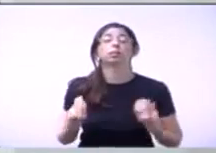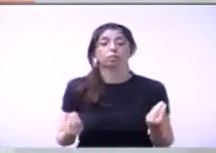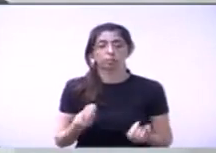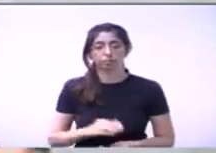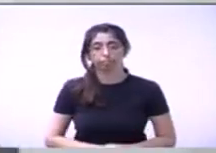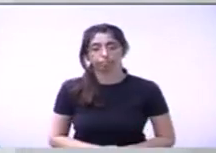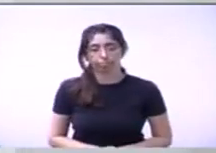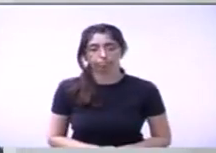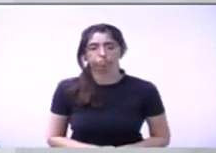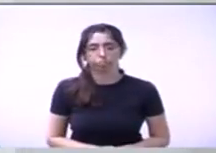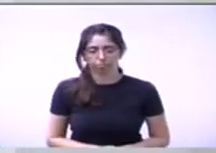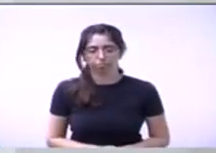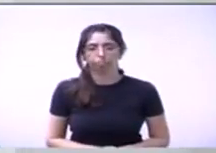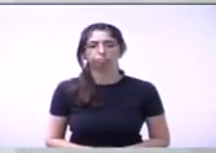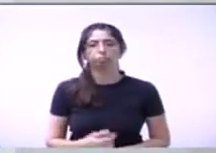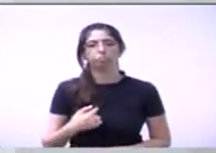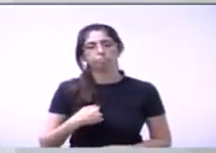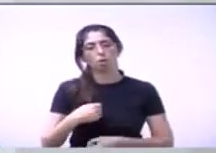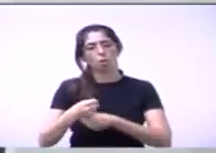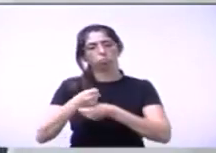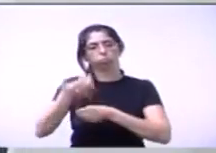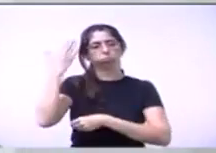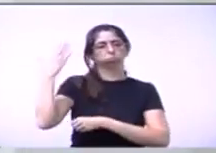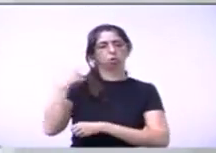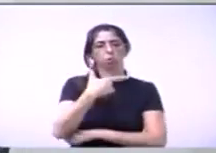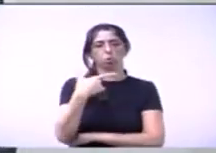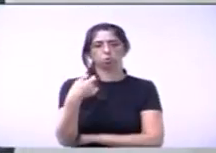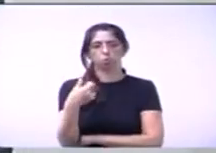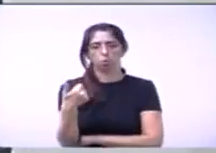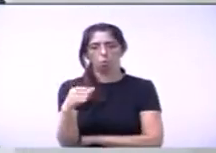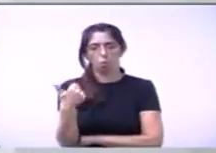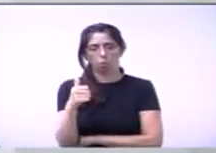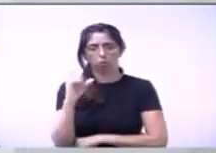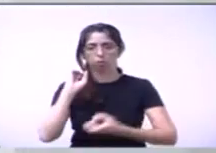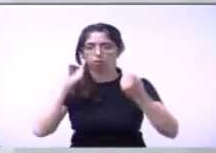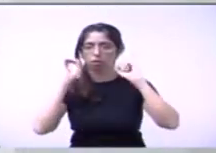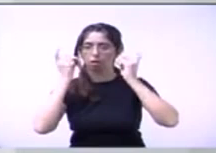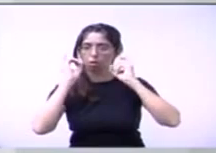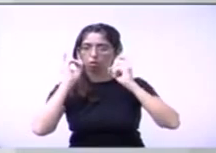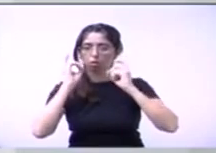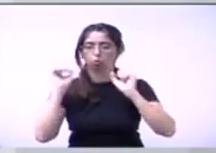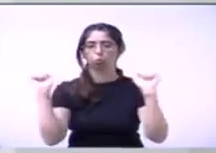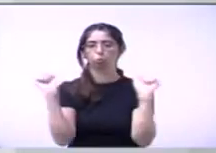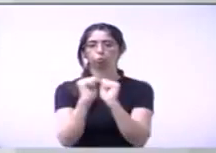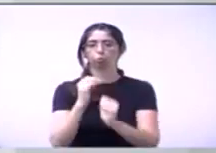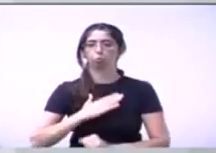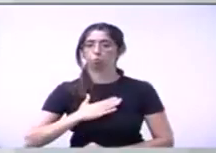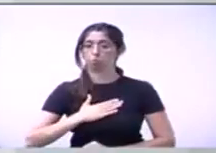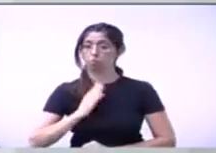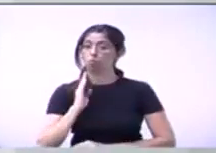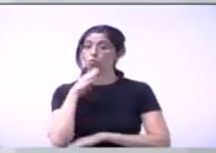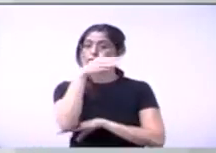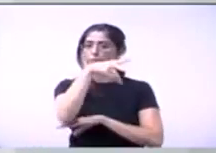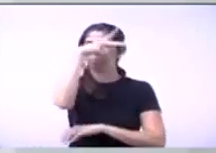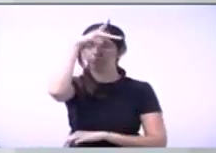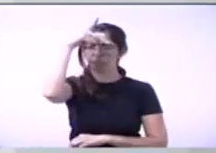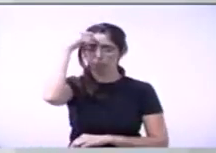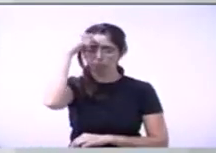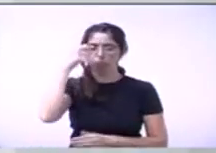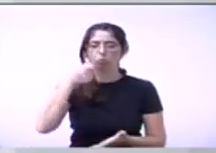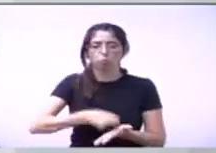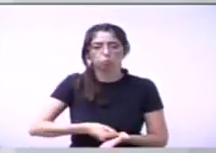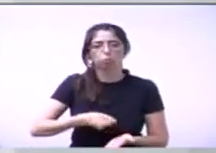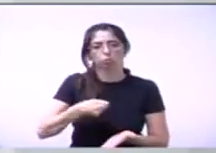desde 2011 eu venho fazendo, e tem pessoas que estavam aqui na reunião em 2011, lá na prefeitura, buscando um objetivo